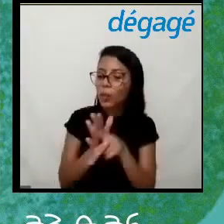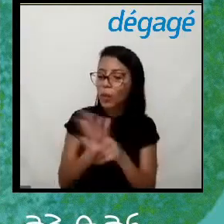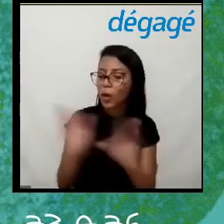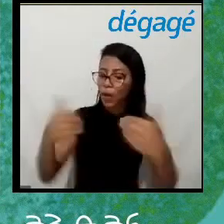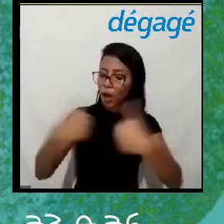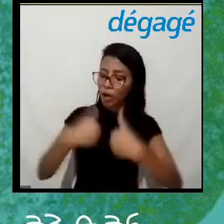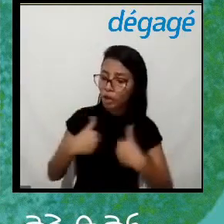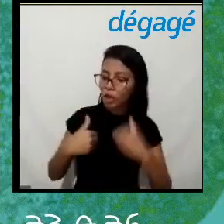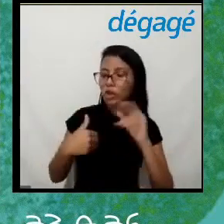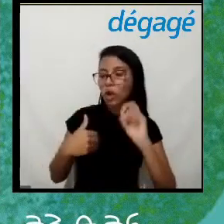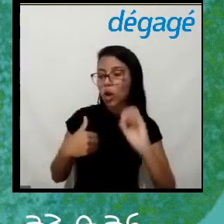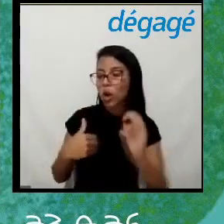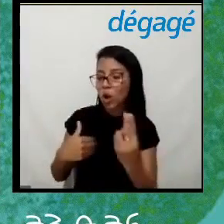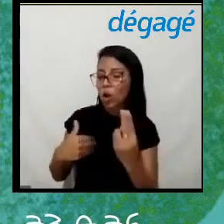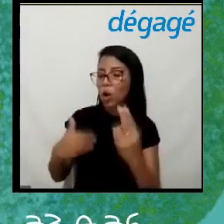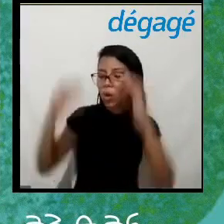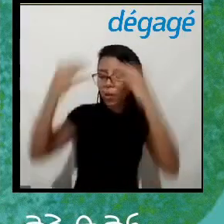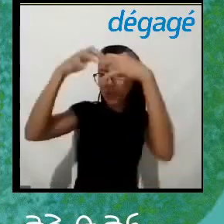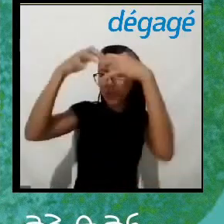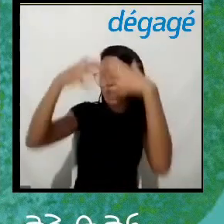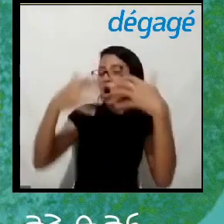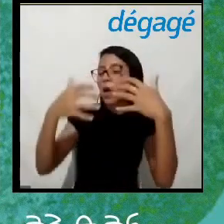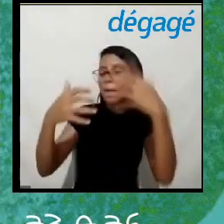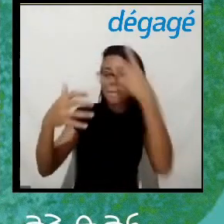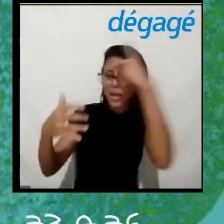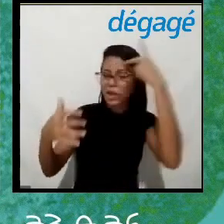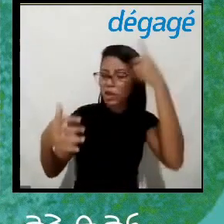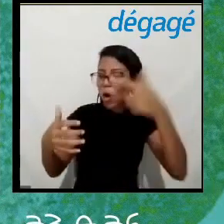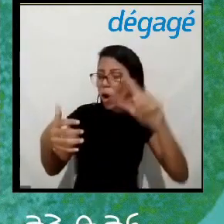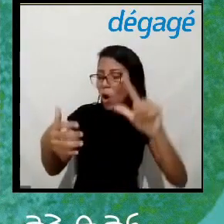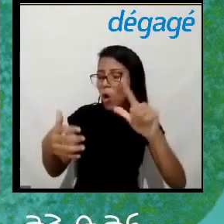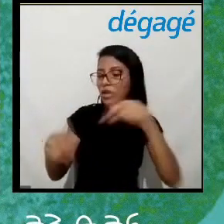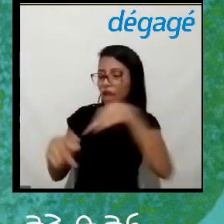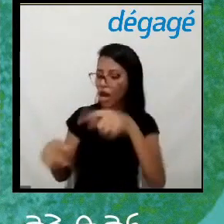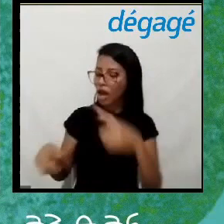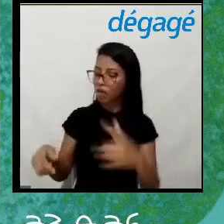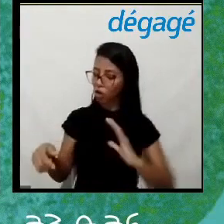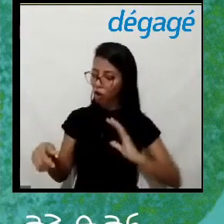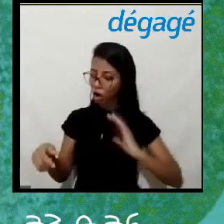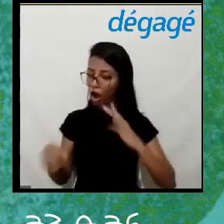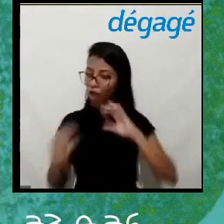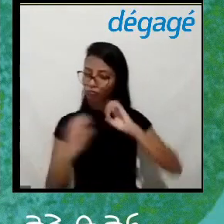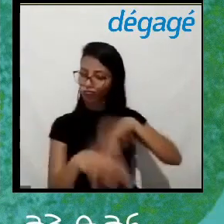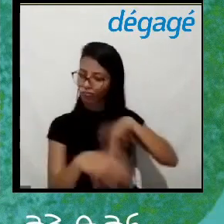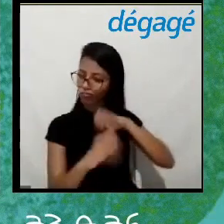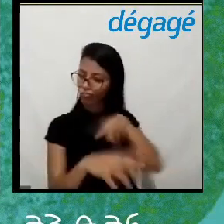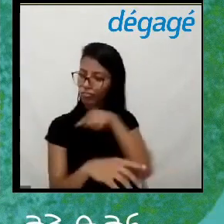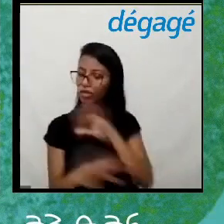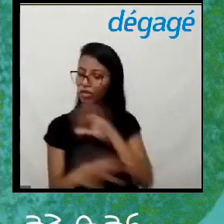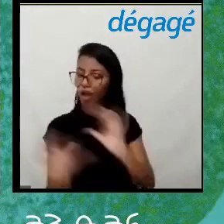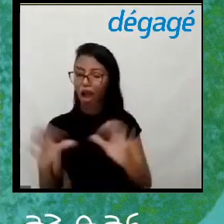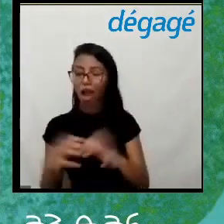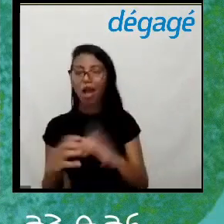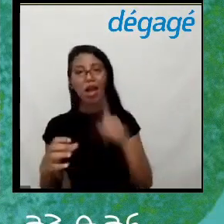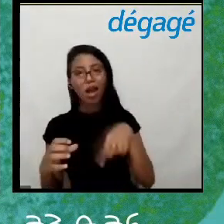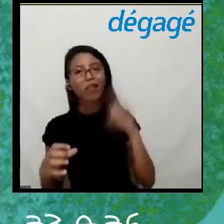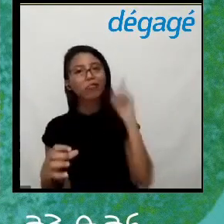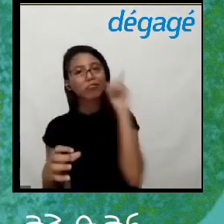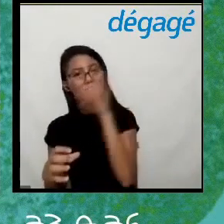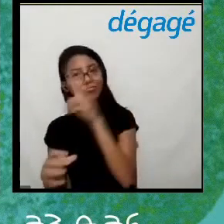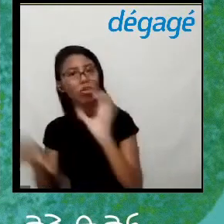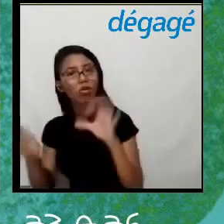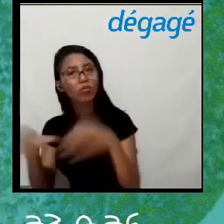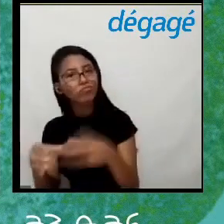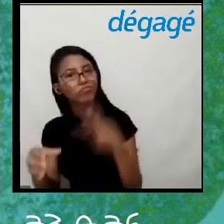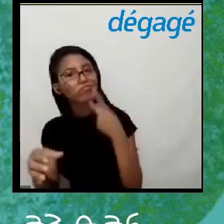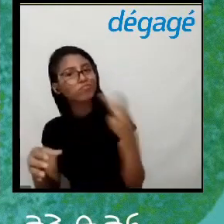desafio para o grupo, que pesquisa formas de conjugar ativismo político e teatro de rua. Vale ressaltar que, até então, nunca